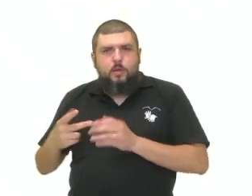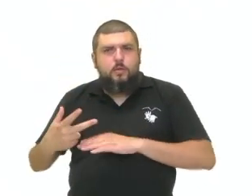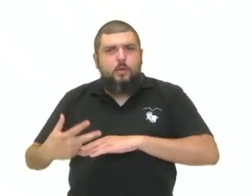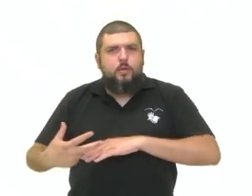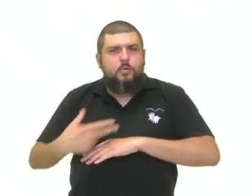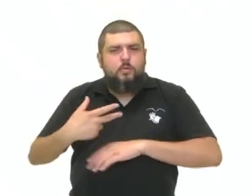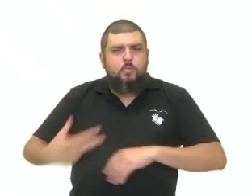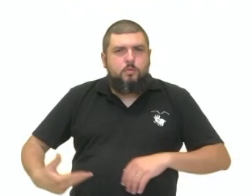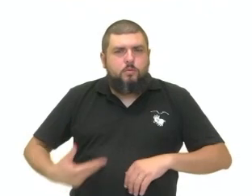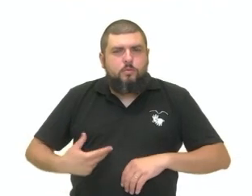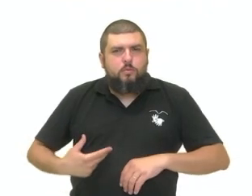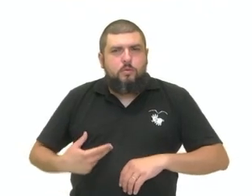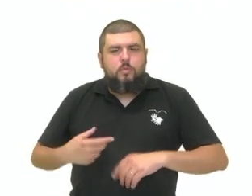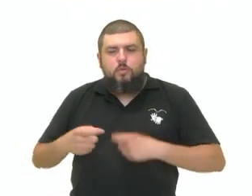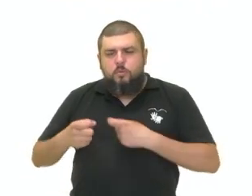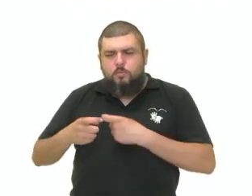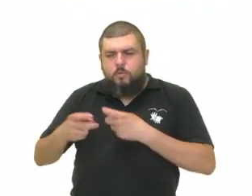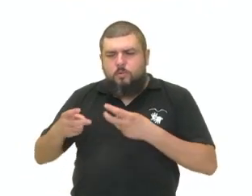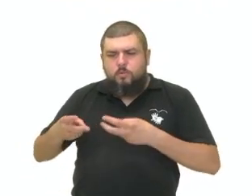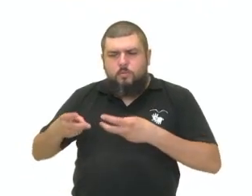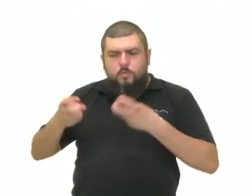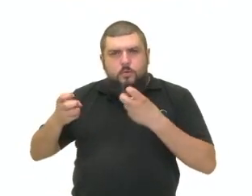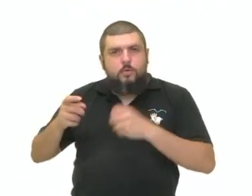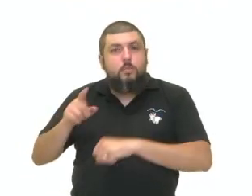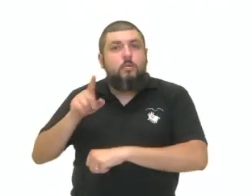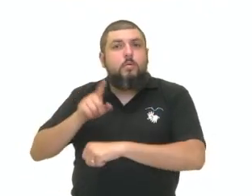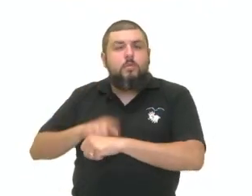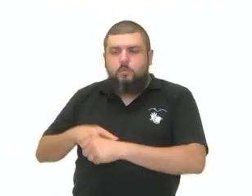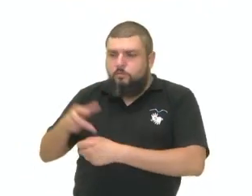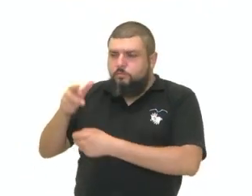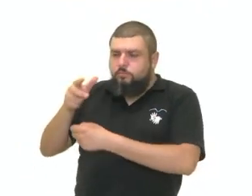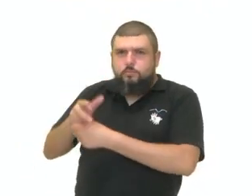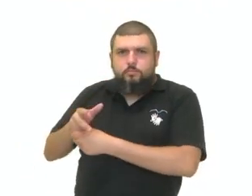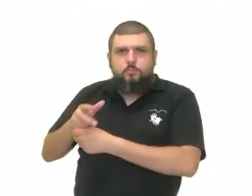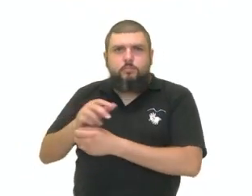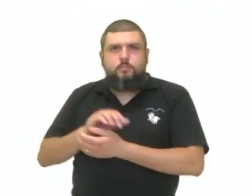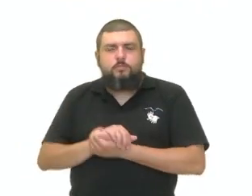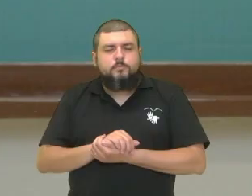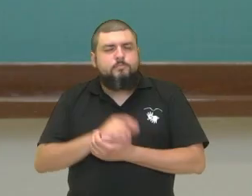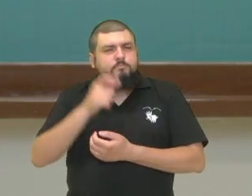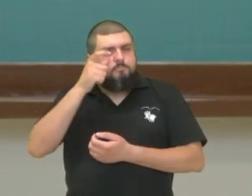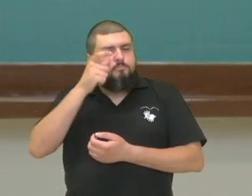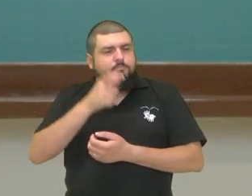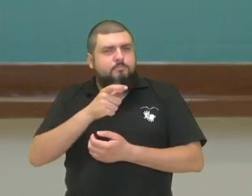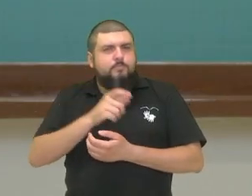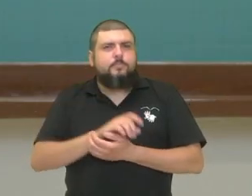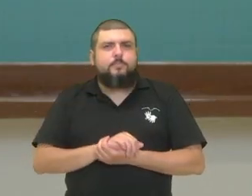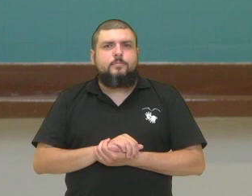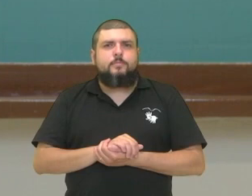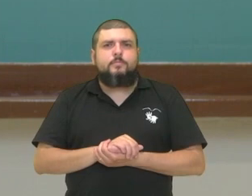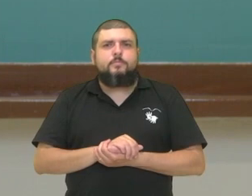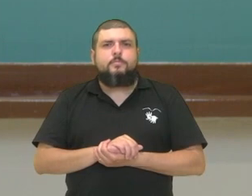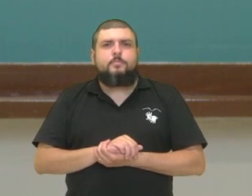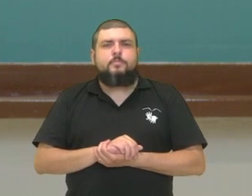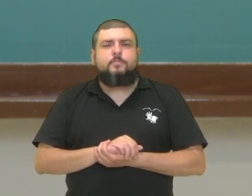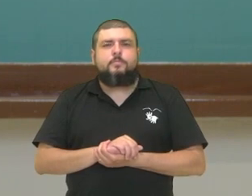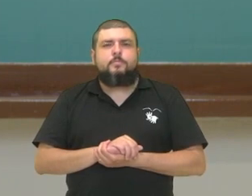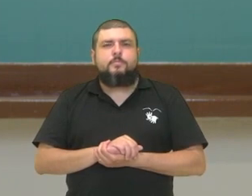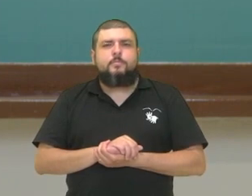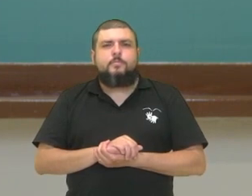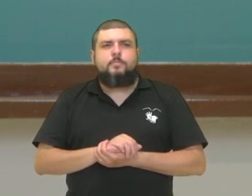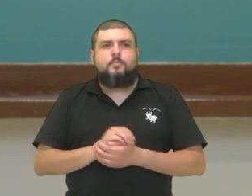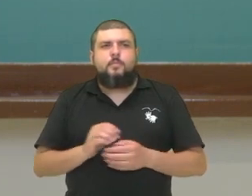é a a paciente estava o pulando e ele tirou as fotos interessante né o nosso